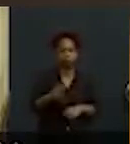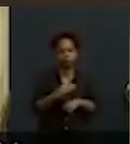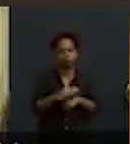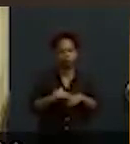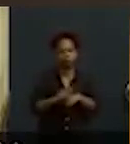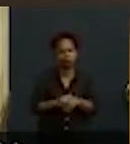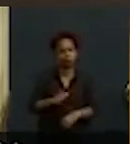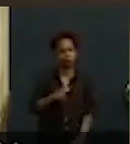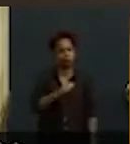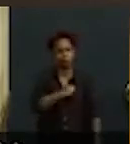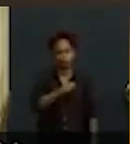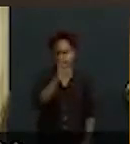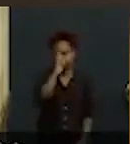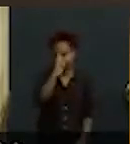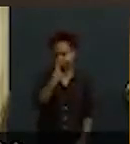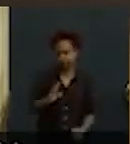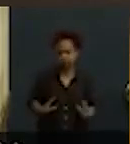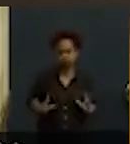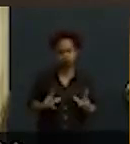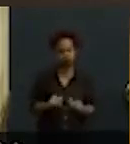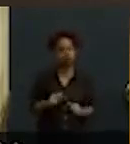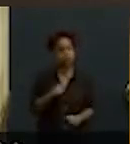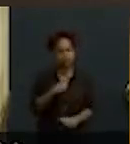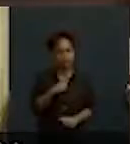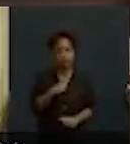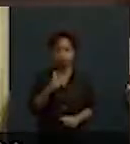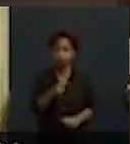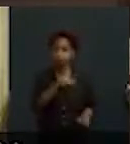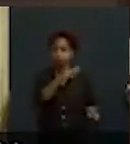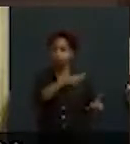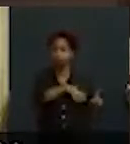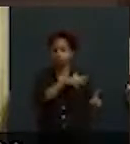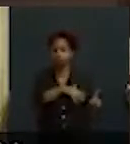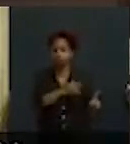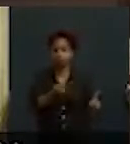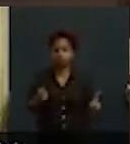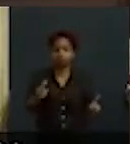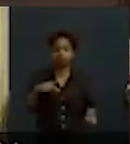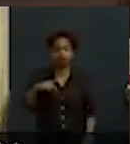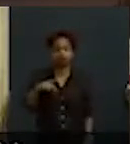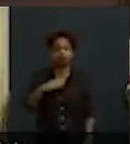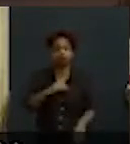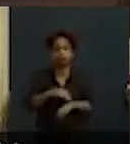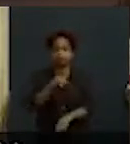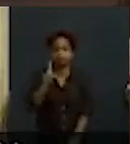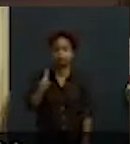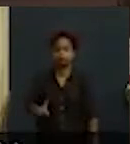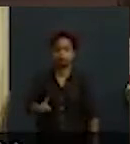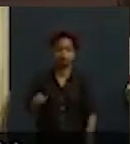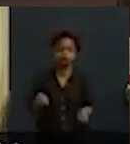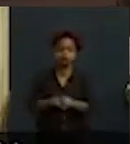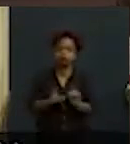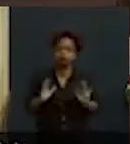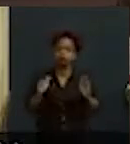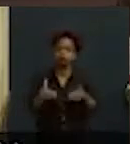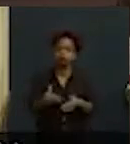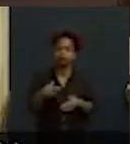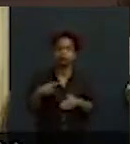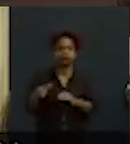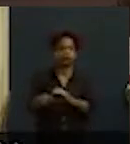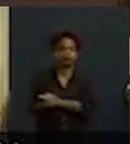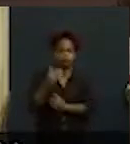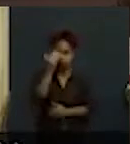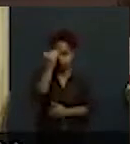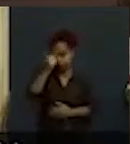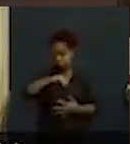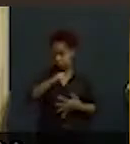e respeitada por todos, o nosso homenageado é mestre em Direito e especialista em Direitos